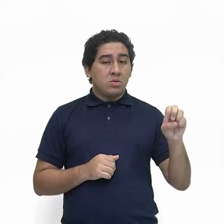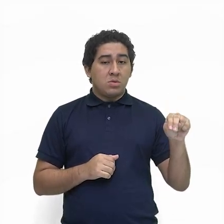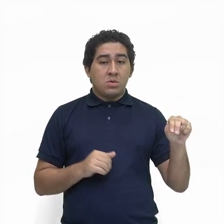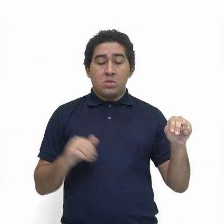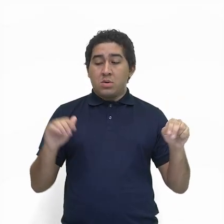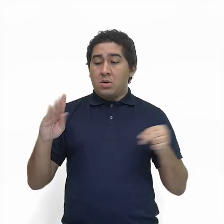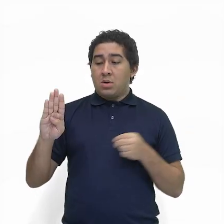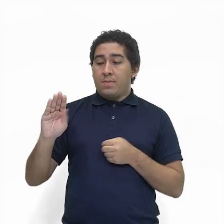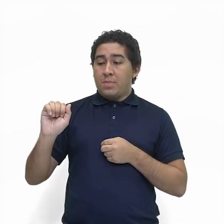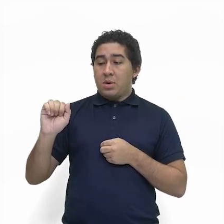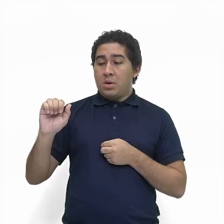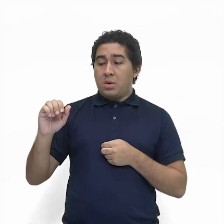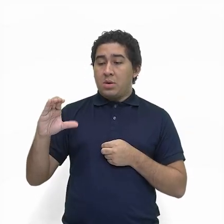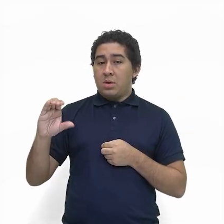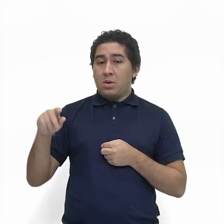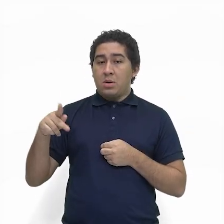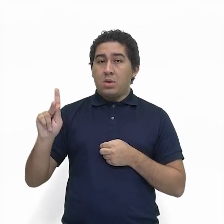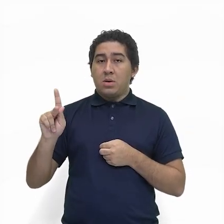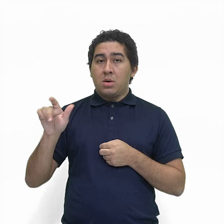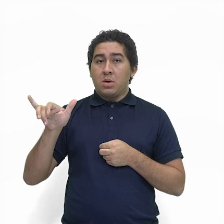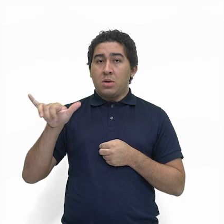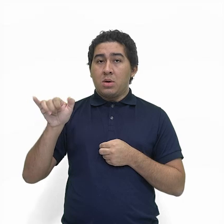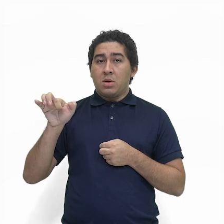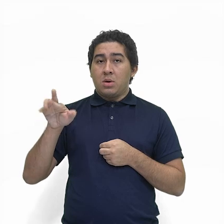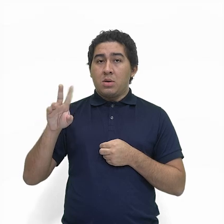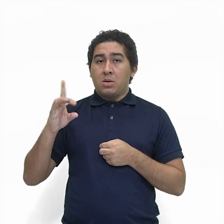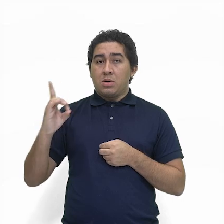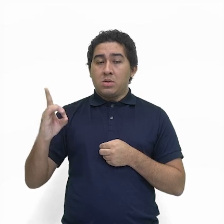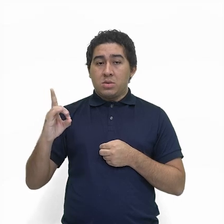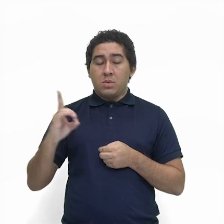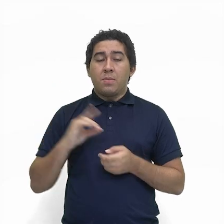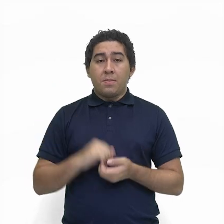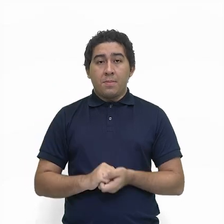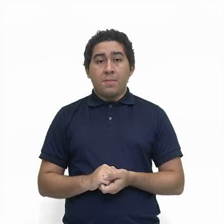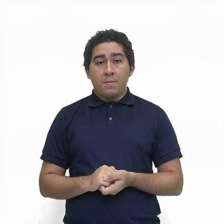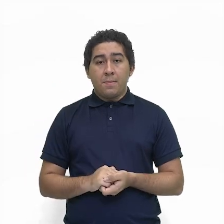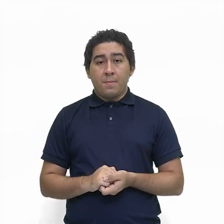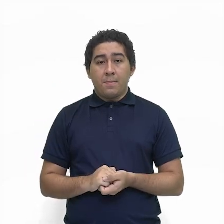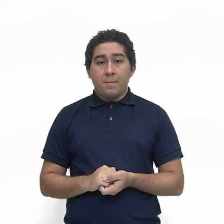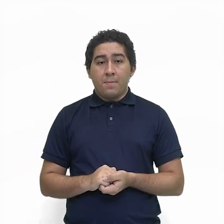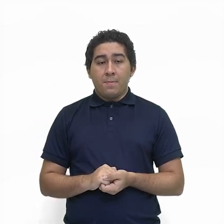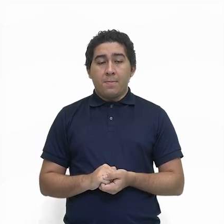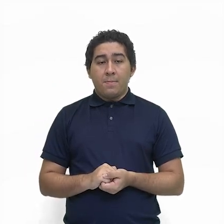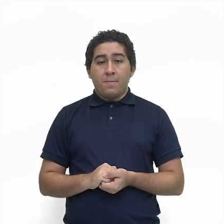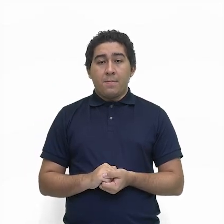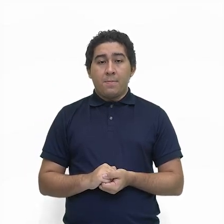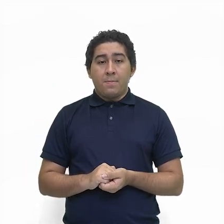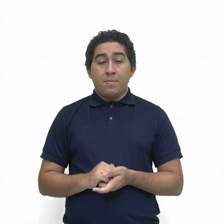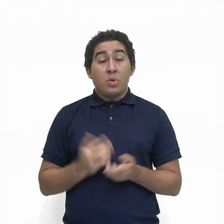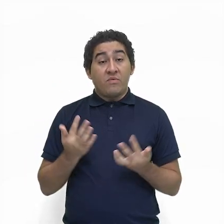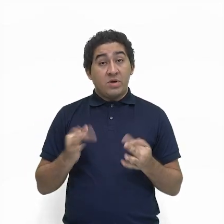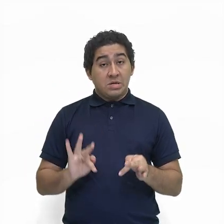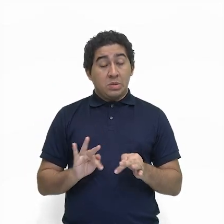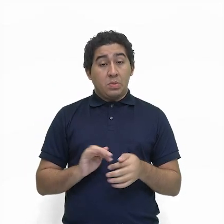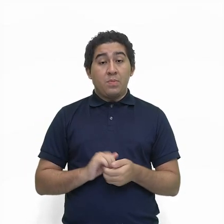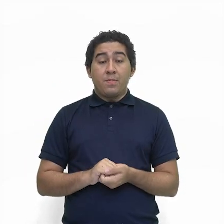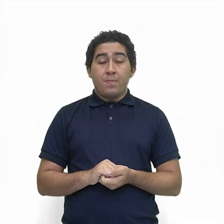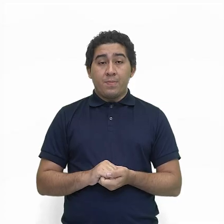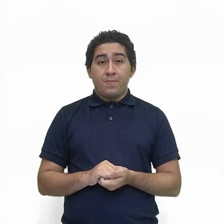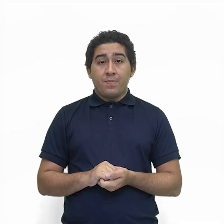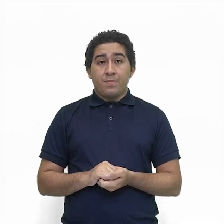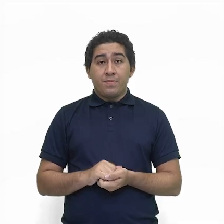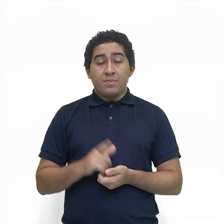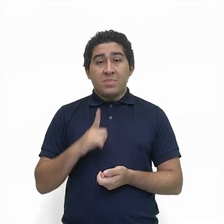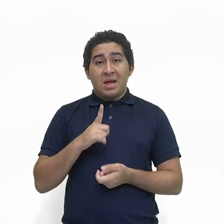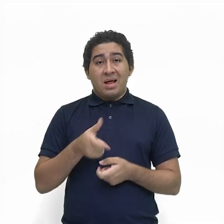English backyard, que é o quintal, ok? E para finalizarmos as nossas palavras,